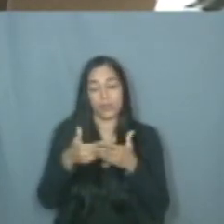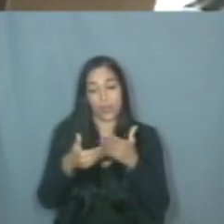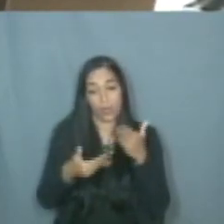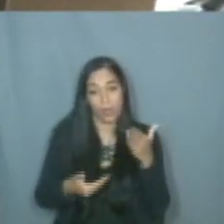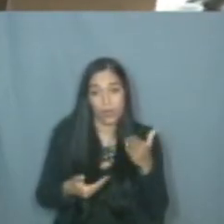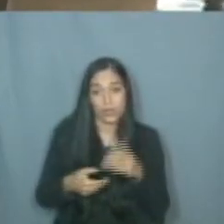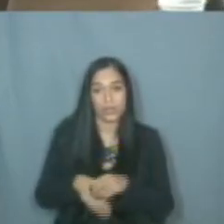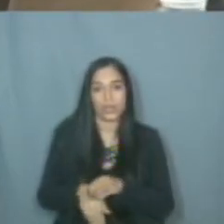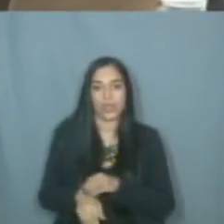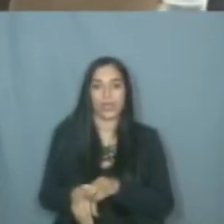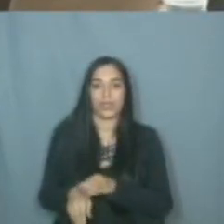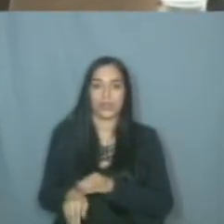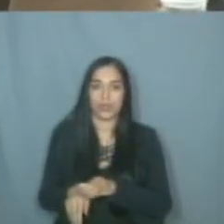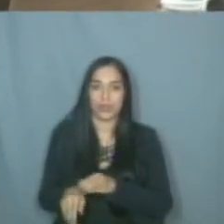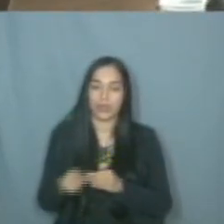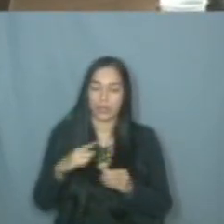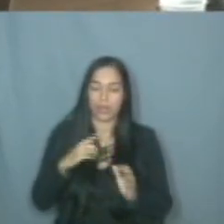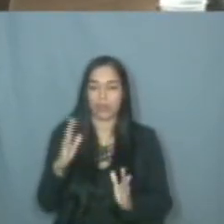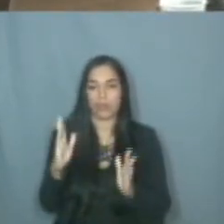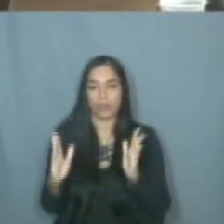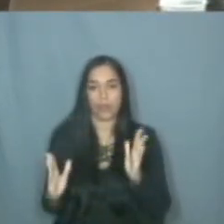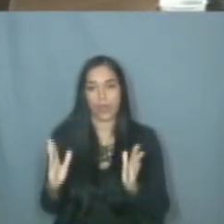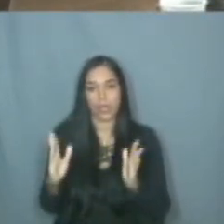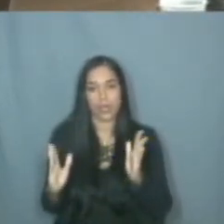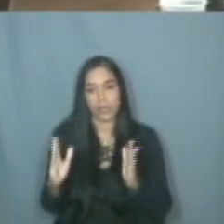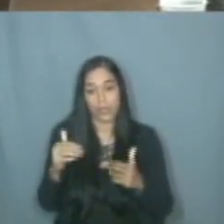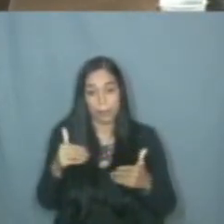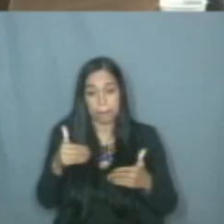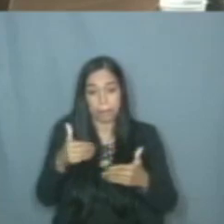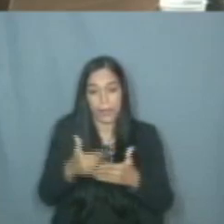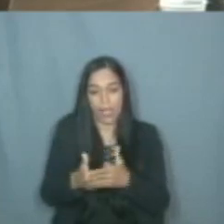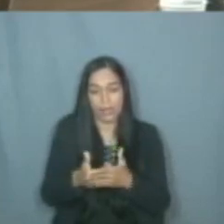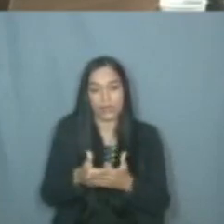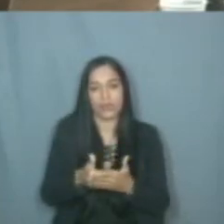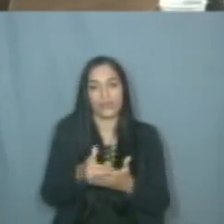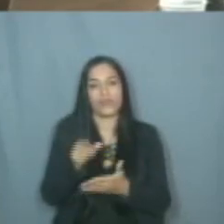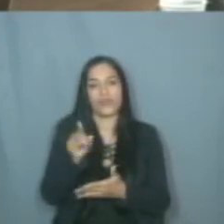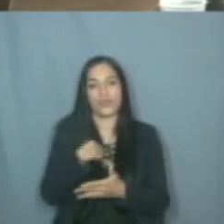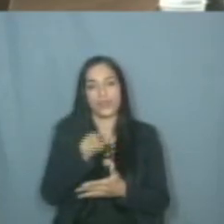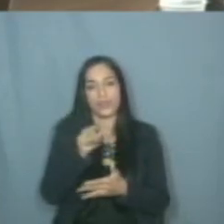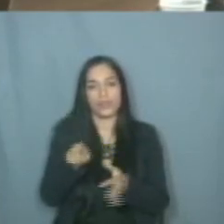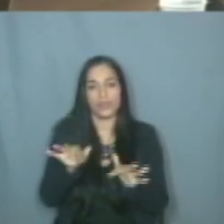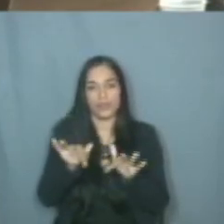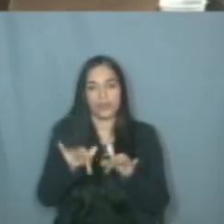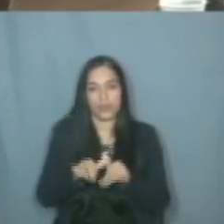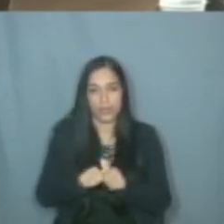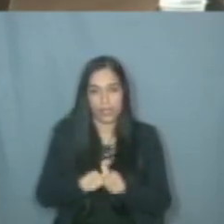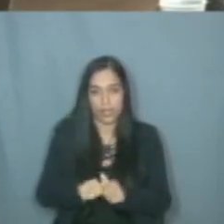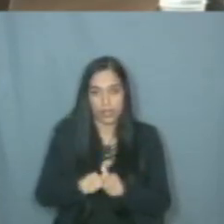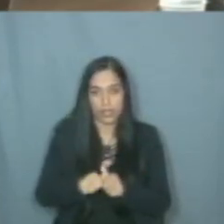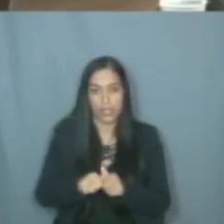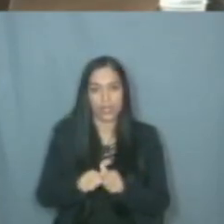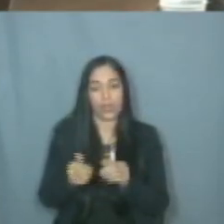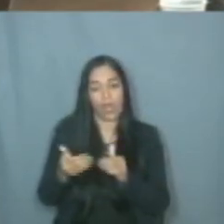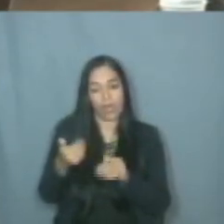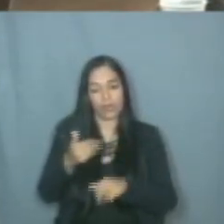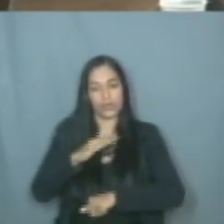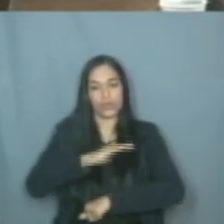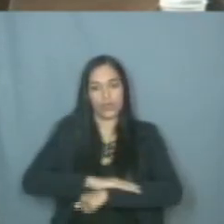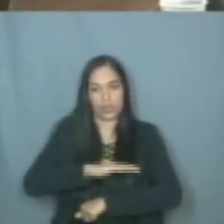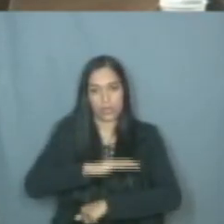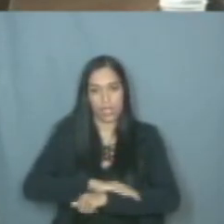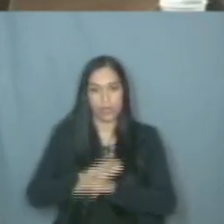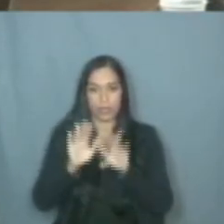contrato existe uma vigência e perto dessa vigência foi encerrado. Encerrado antes do tempo.